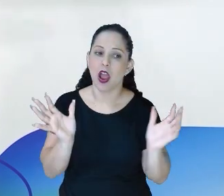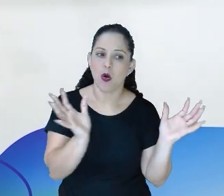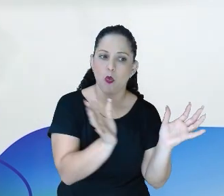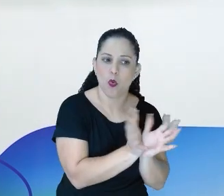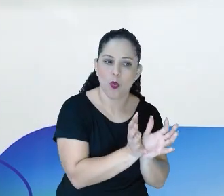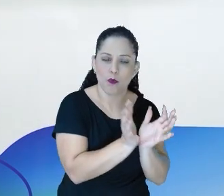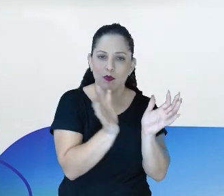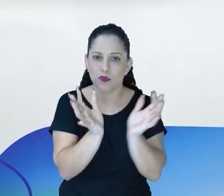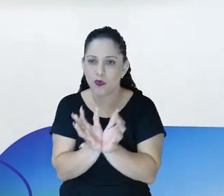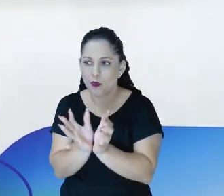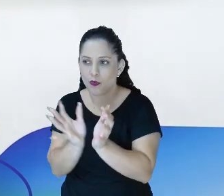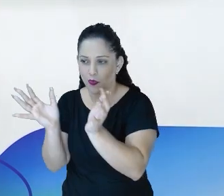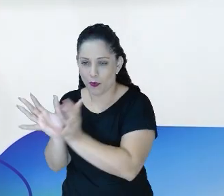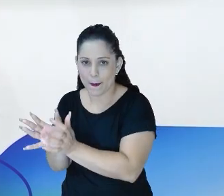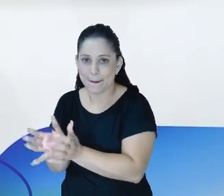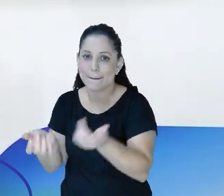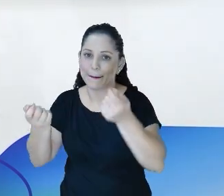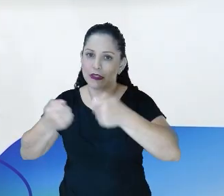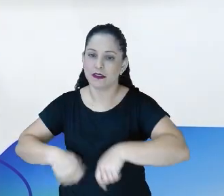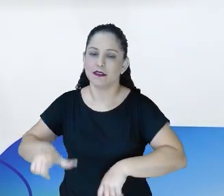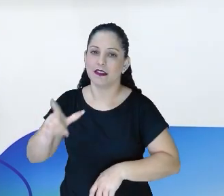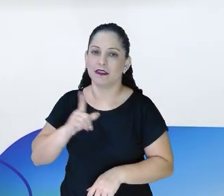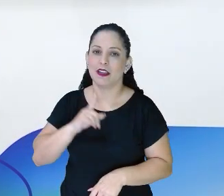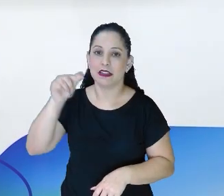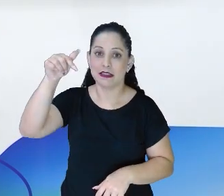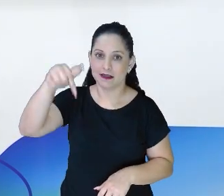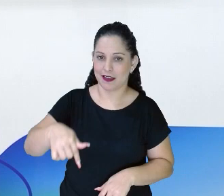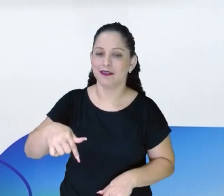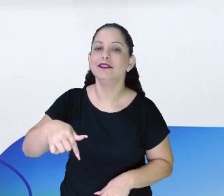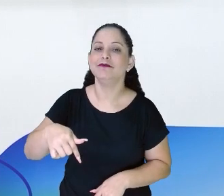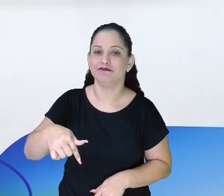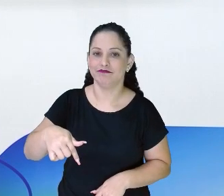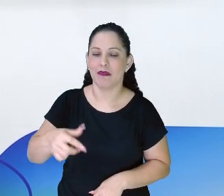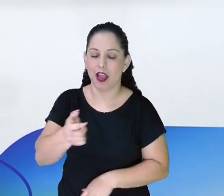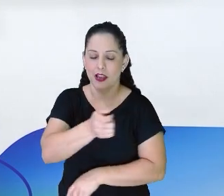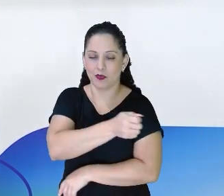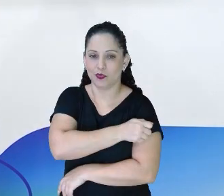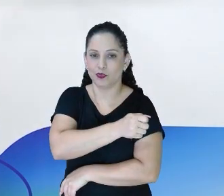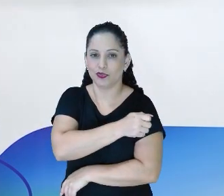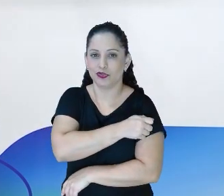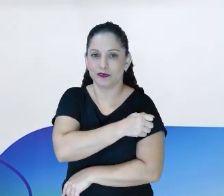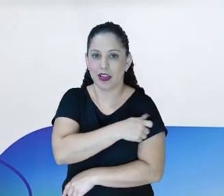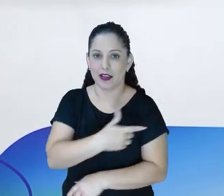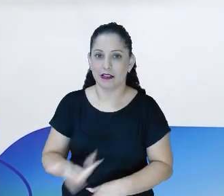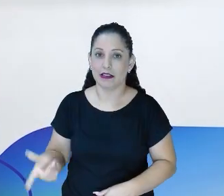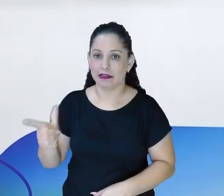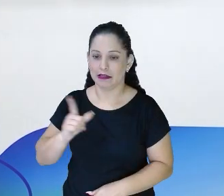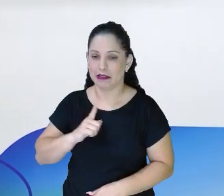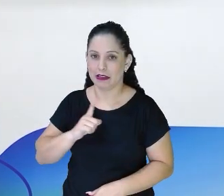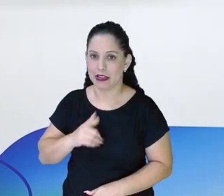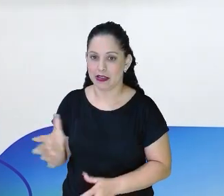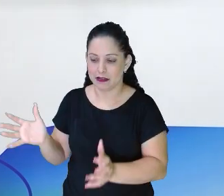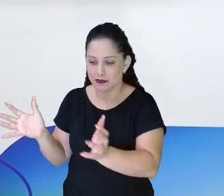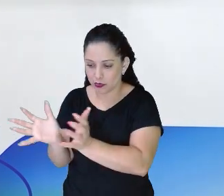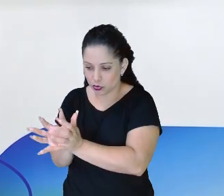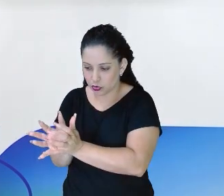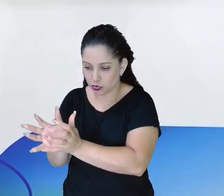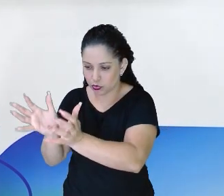grupo precisa ter 7 alunos, ó. 7 pessoas,